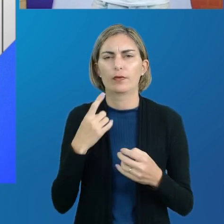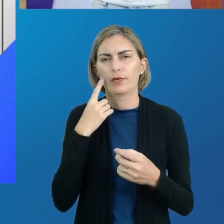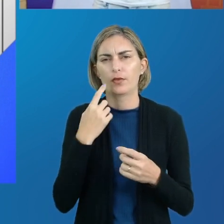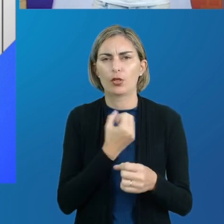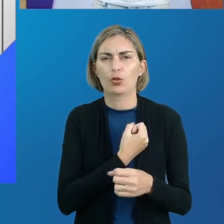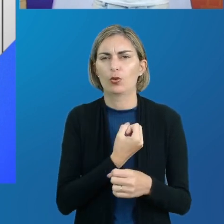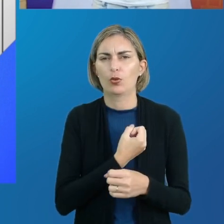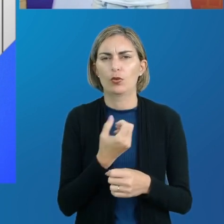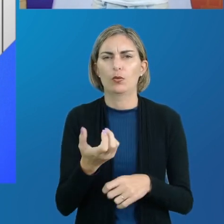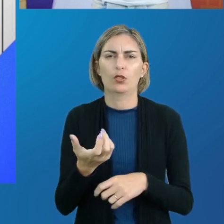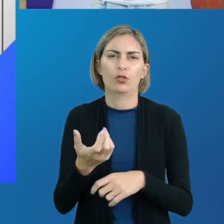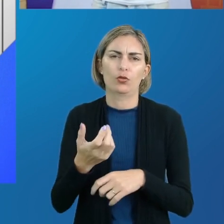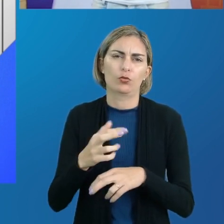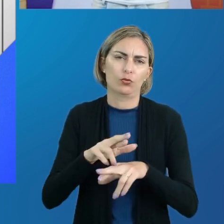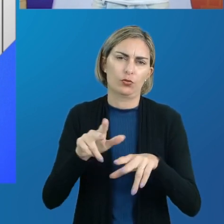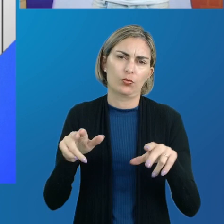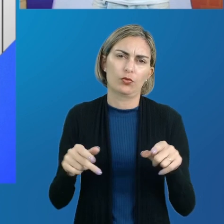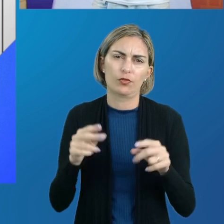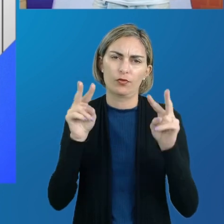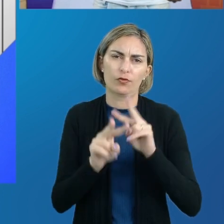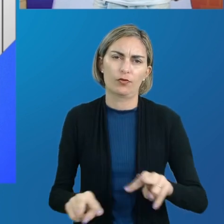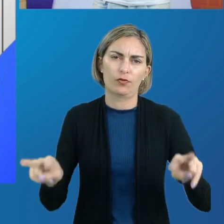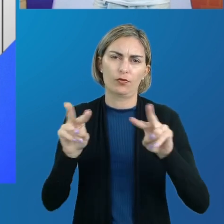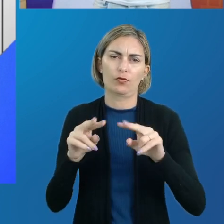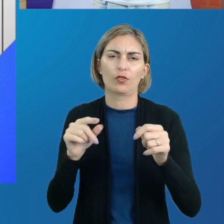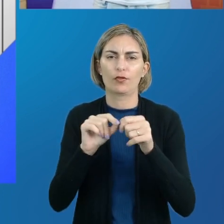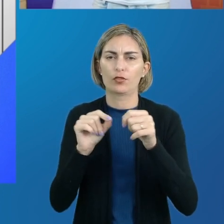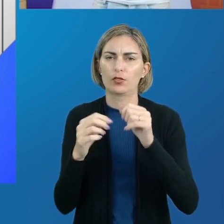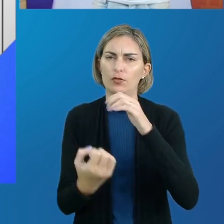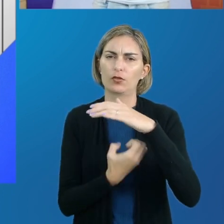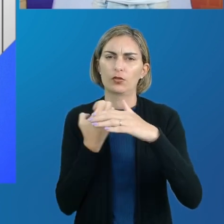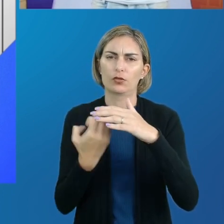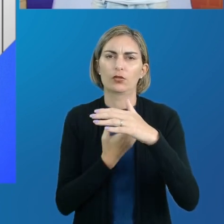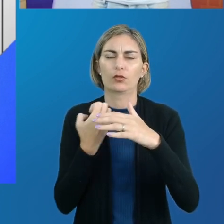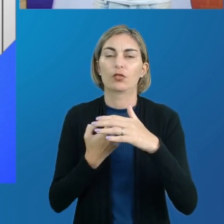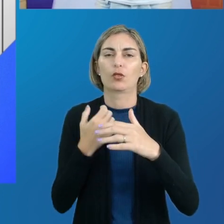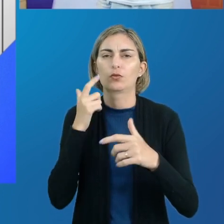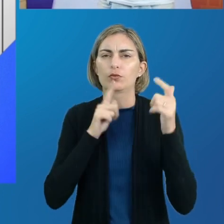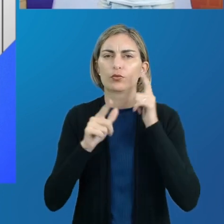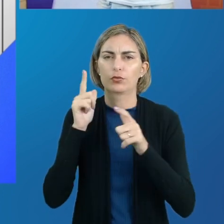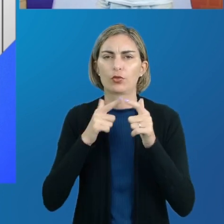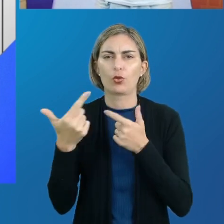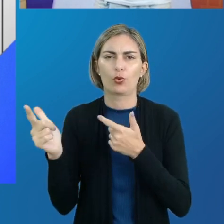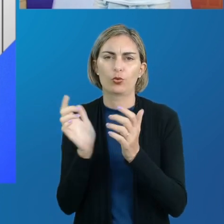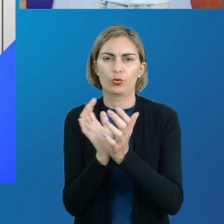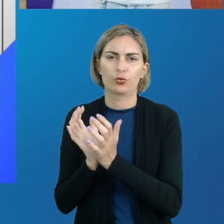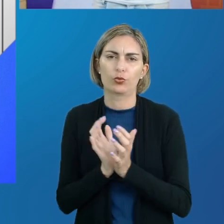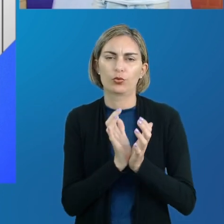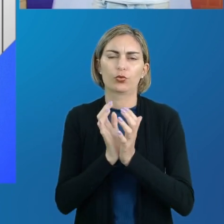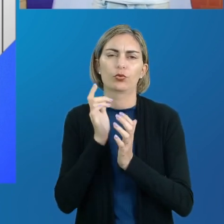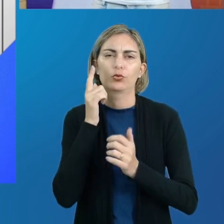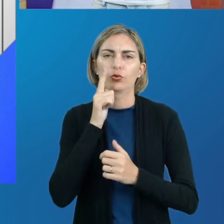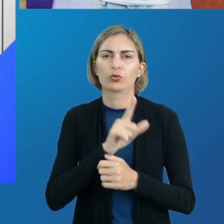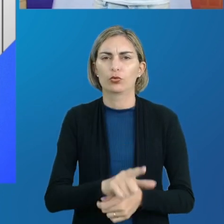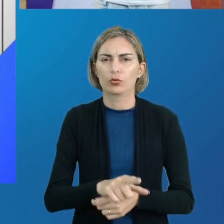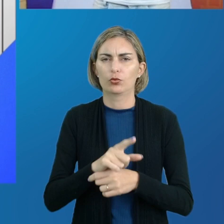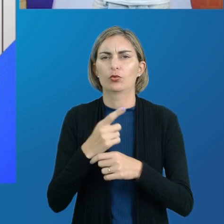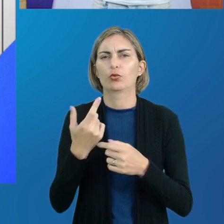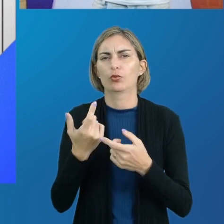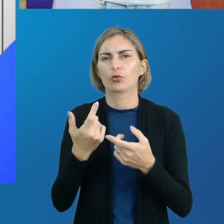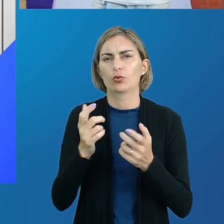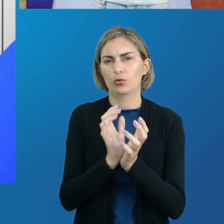número, status de visualizações. Mas para você montar sua empresa, para ela ter alcance a outros grupos, para ela alcançar além de um